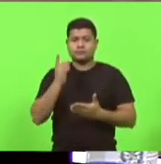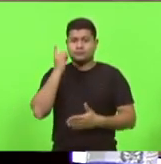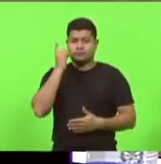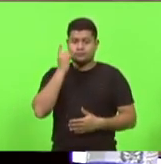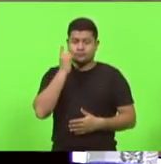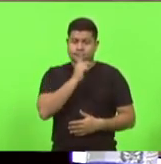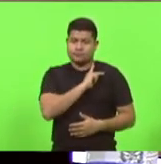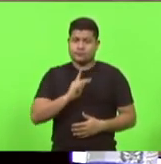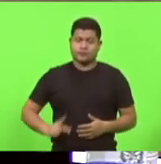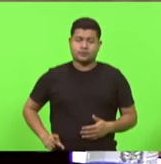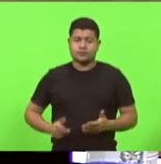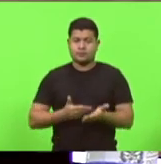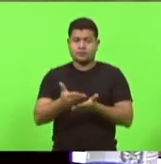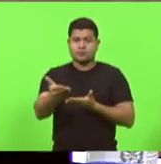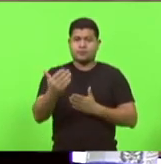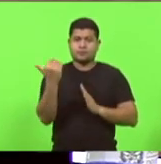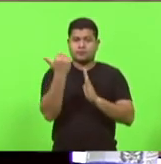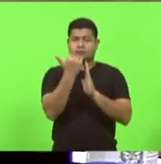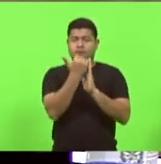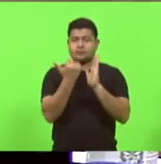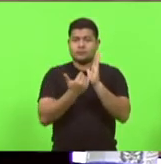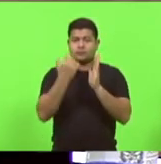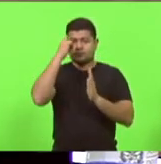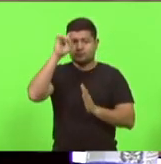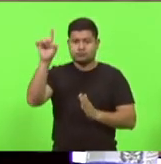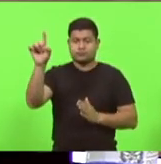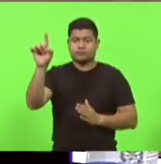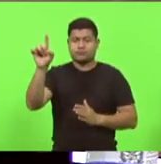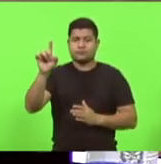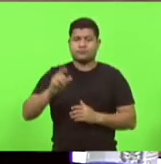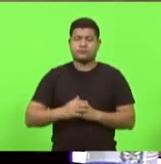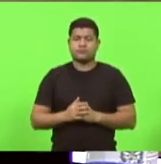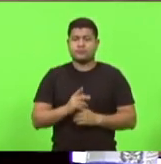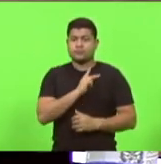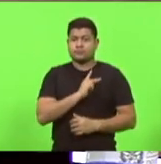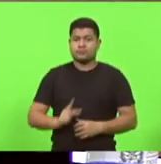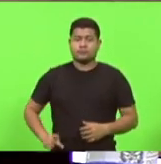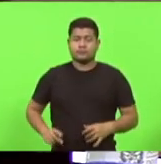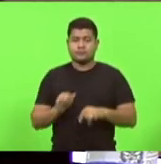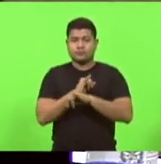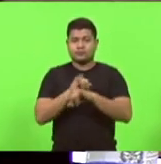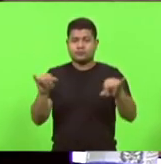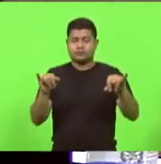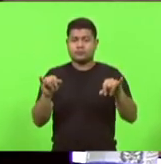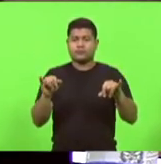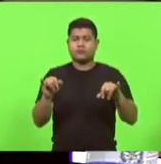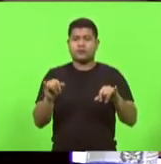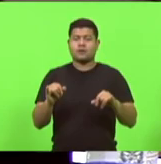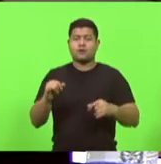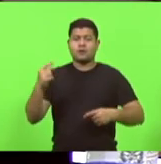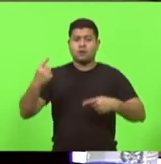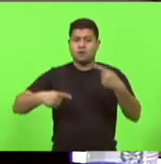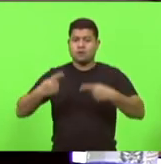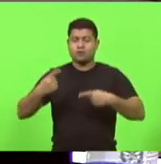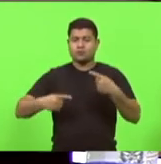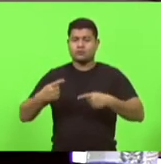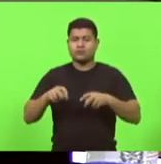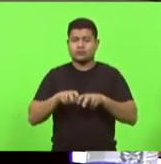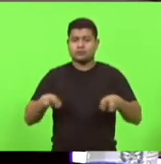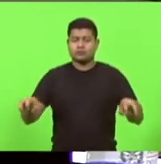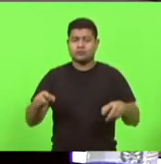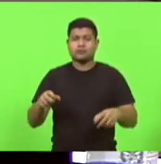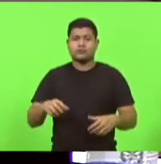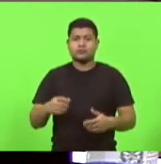no próximo horário, a ordem do dia. O senhor presidente comunicou que, conforme deliberação da mesa e o acordo